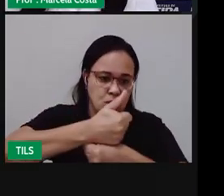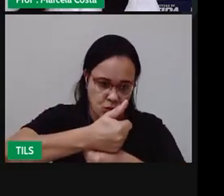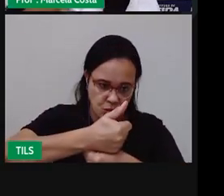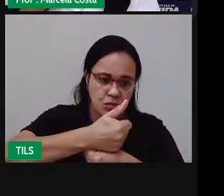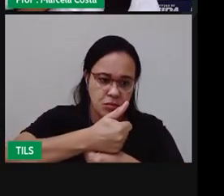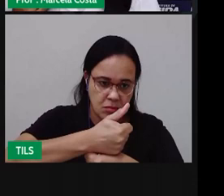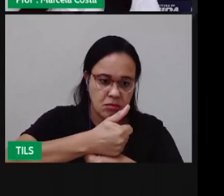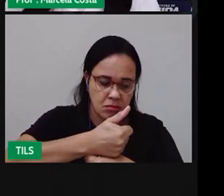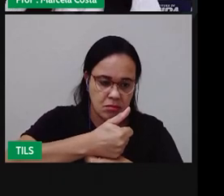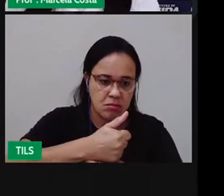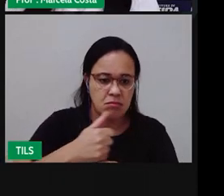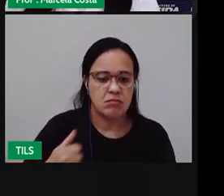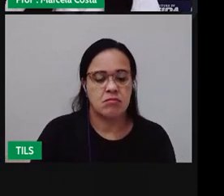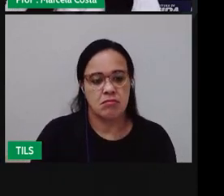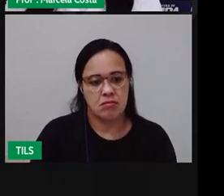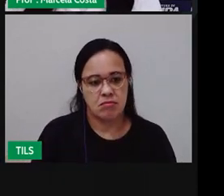aí